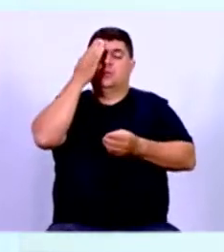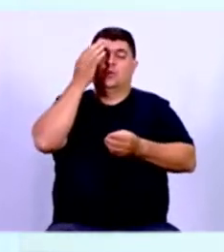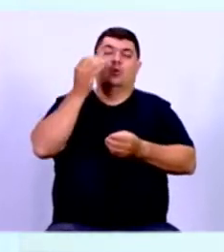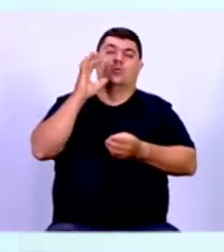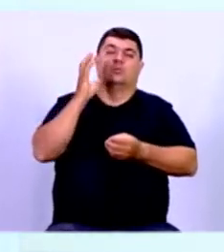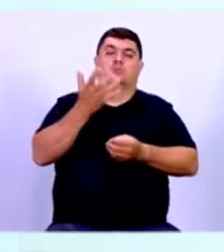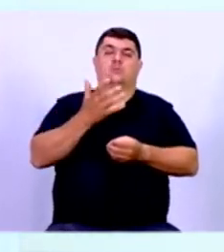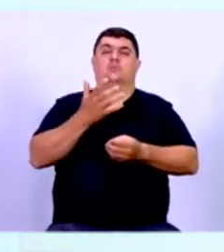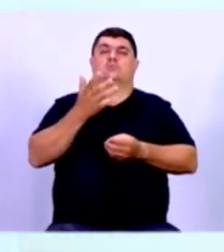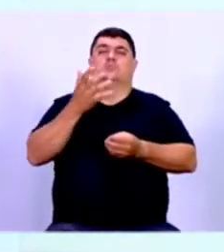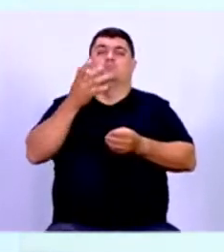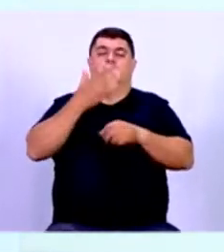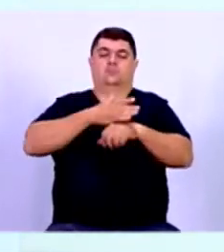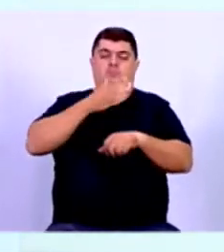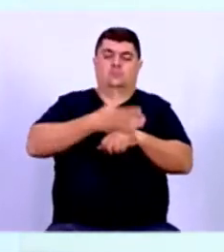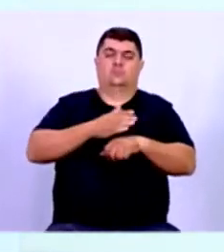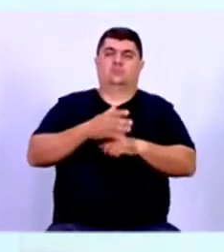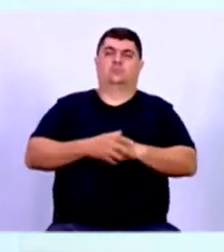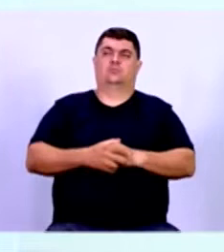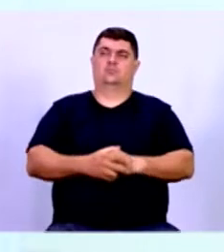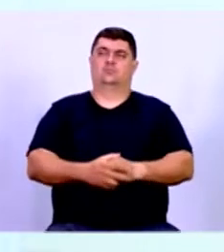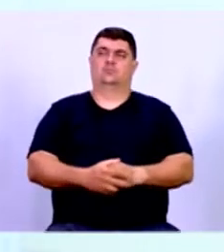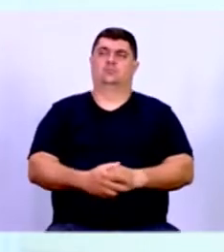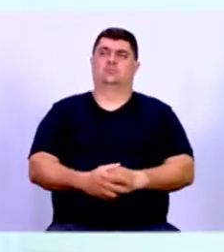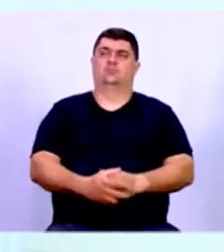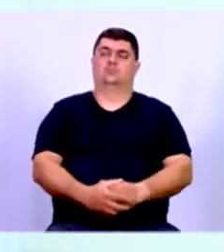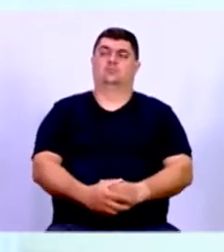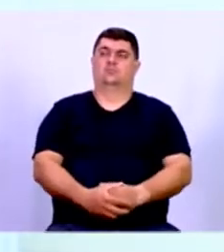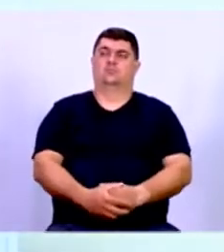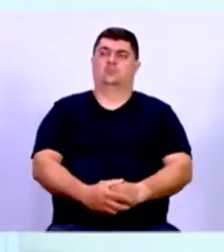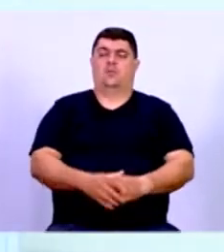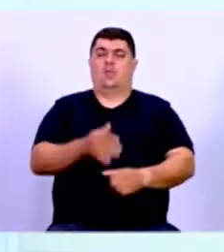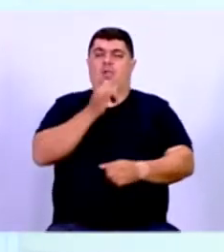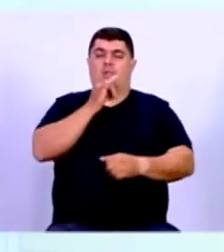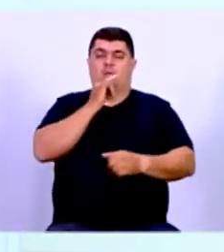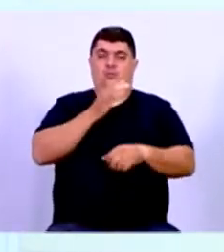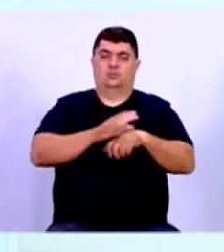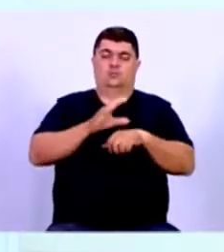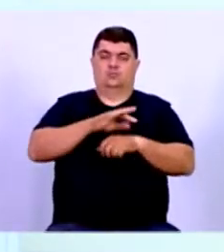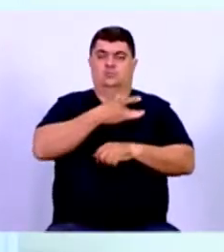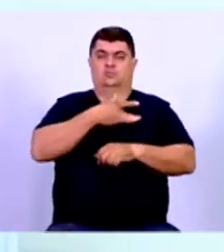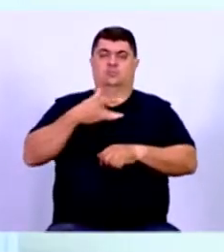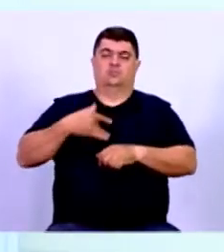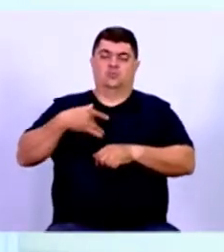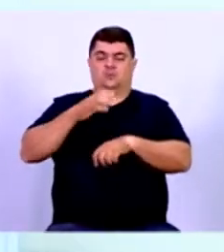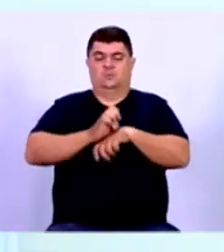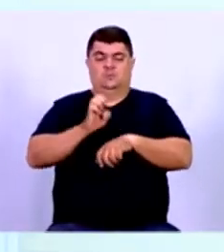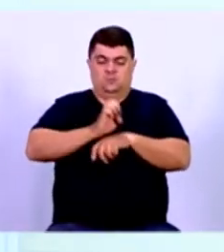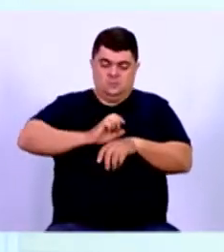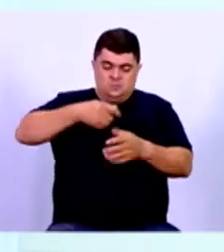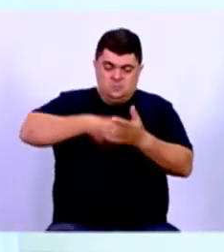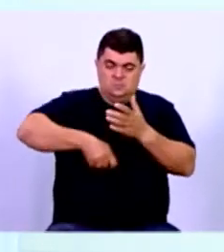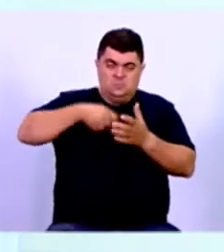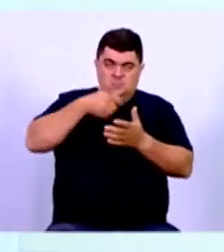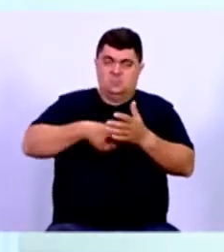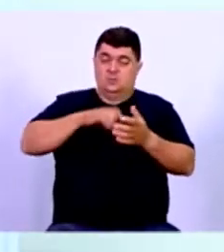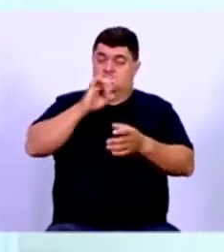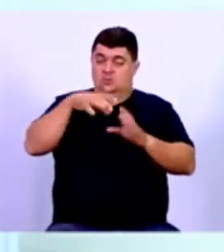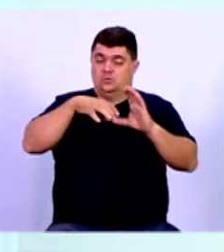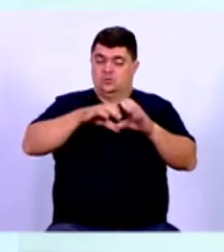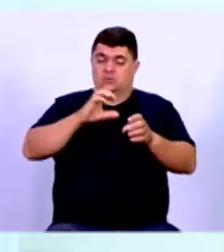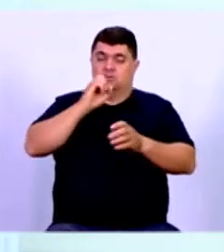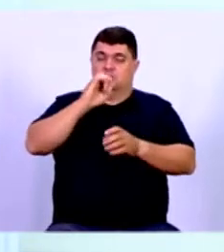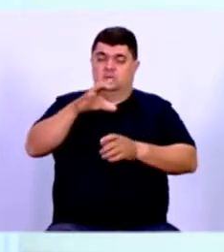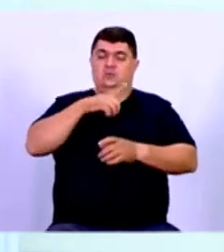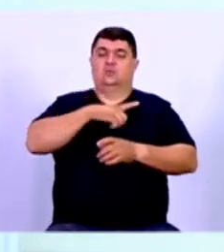se operacionaliza a prática daquele curso. Então, por exemplo, nos cursos de saúde também o estágio é obrigatório. Você só consegue se